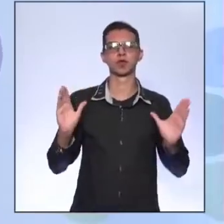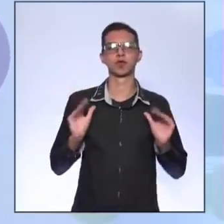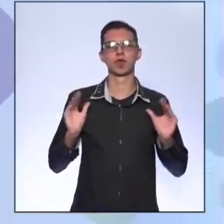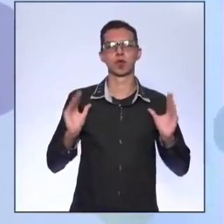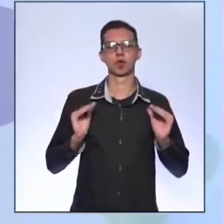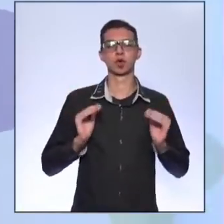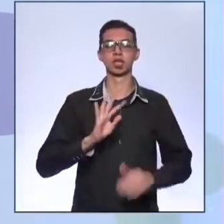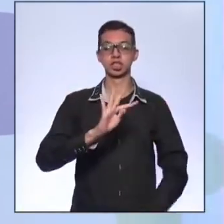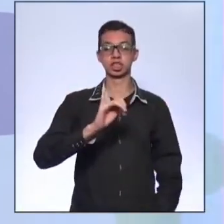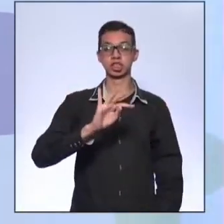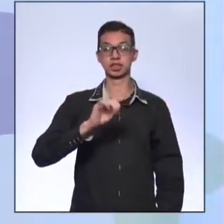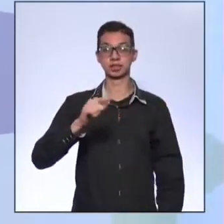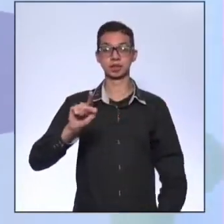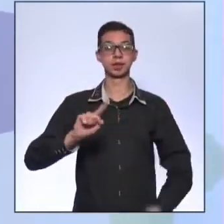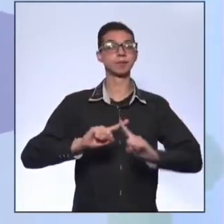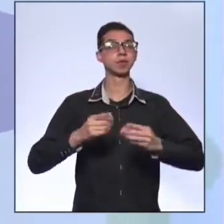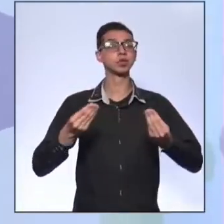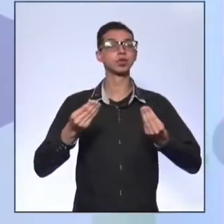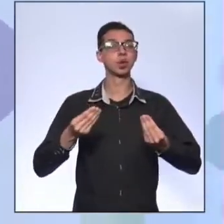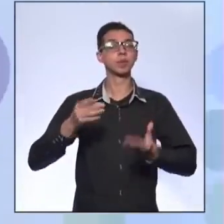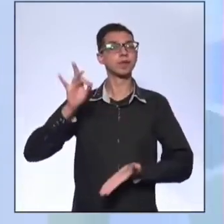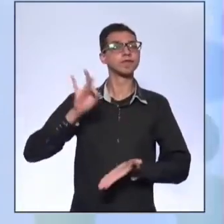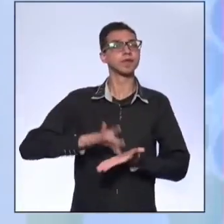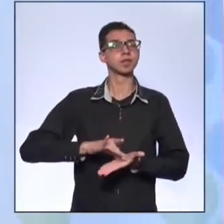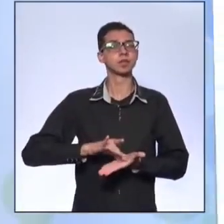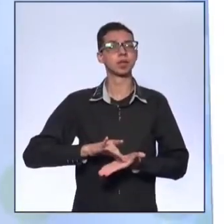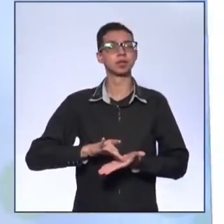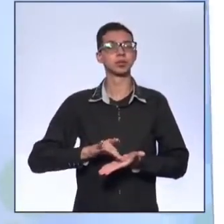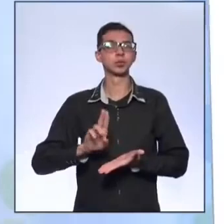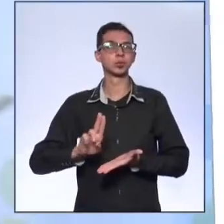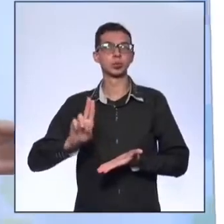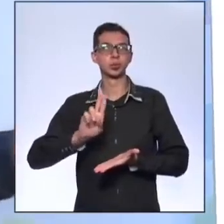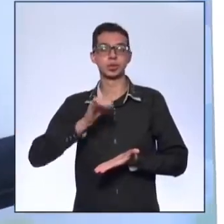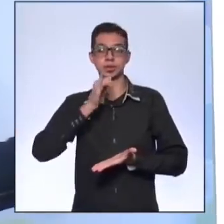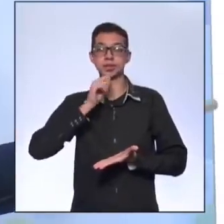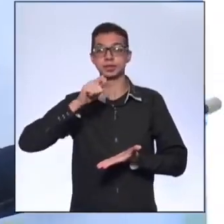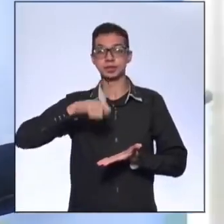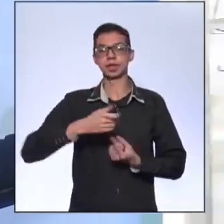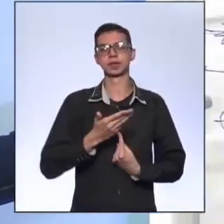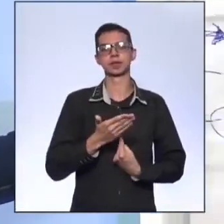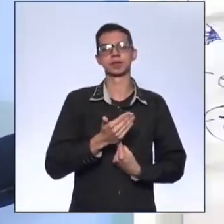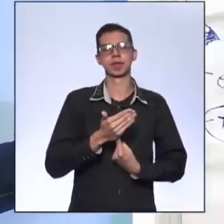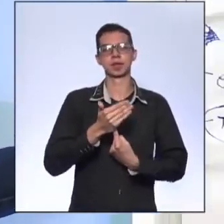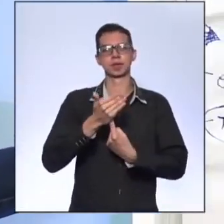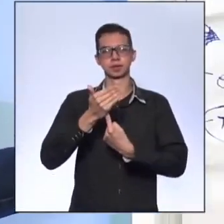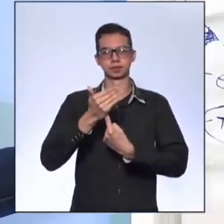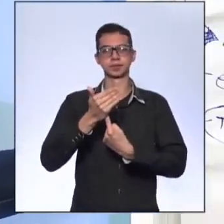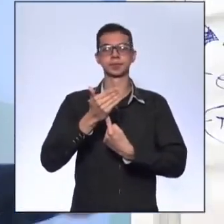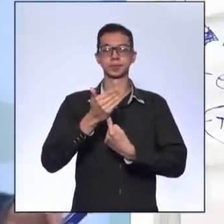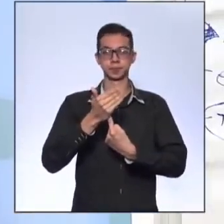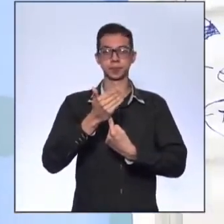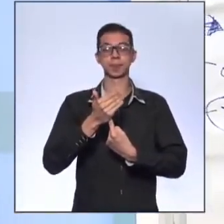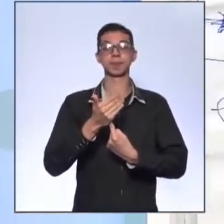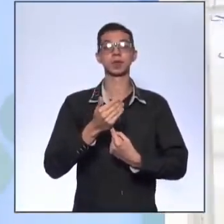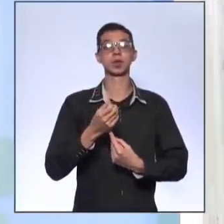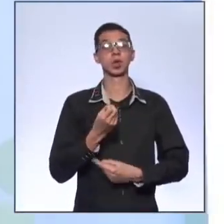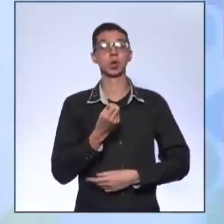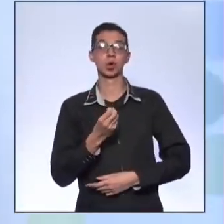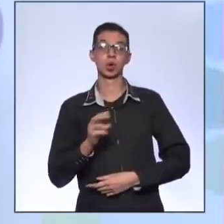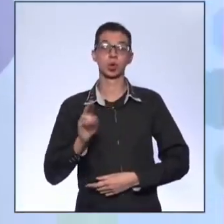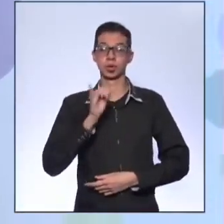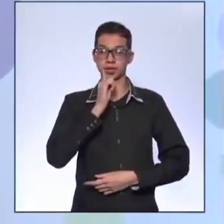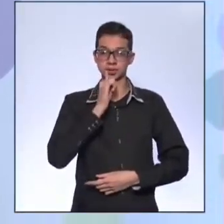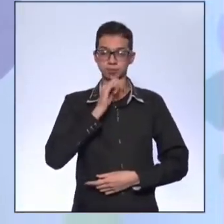voo real para quem está me assistindo? Eu posso utilizar tecnologia, eu posso utilizar espeleologia, ou seja, rapéis vão